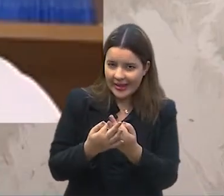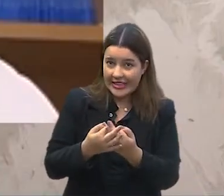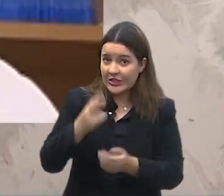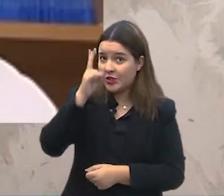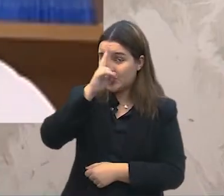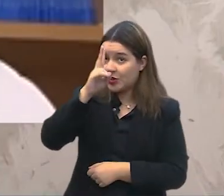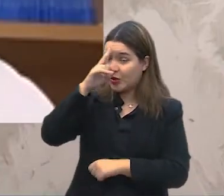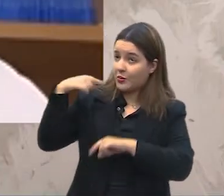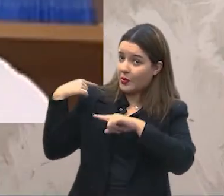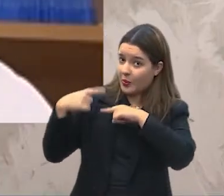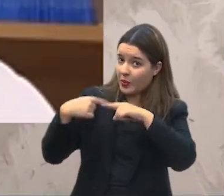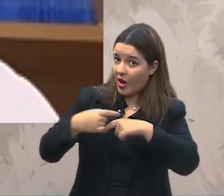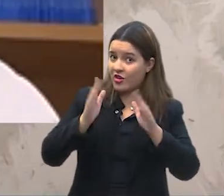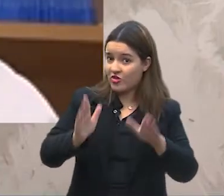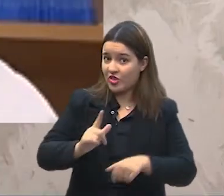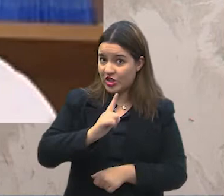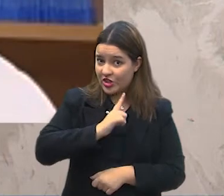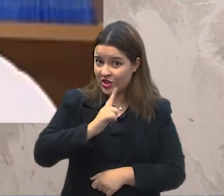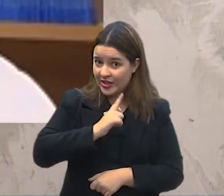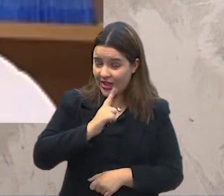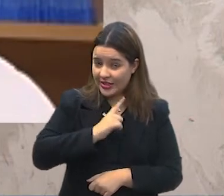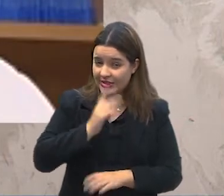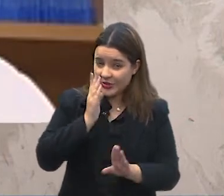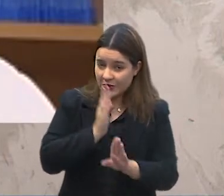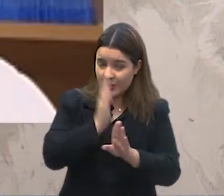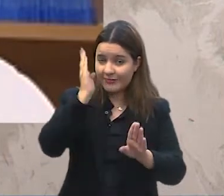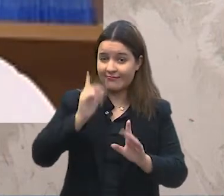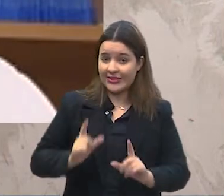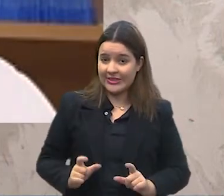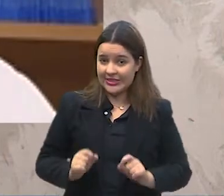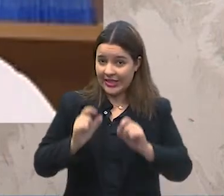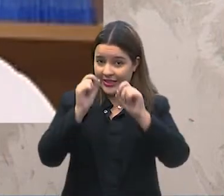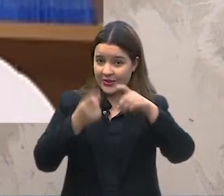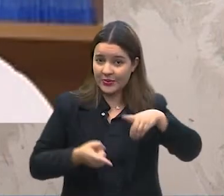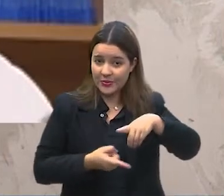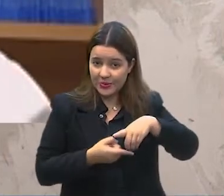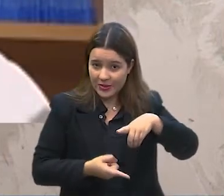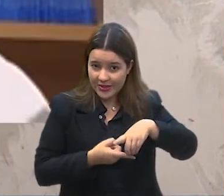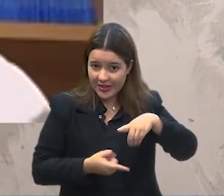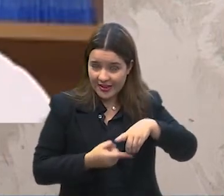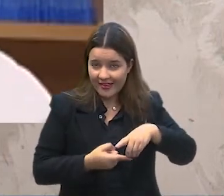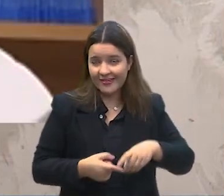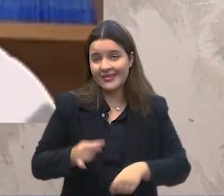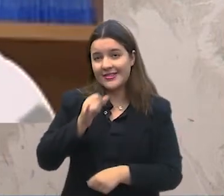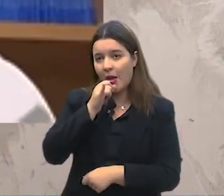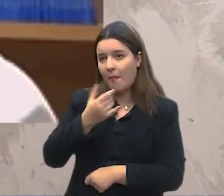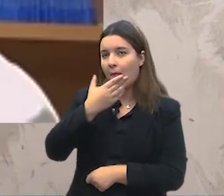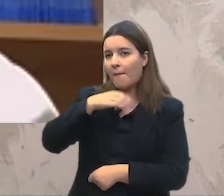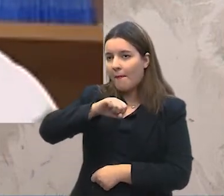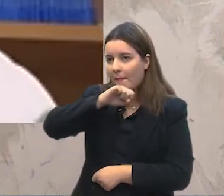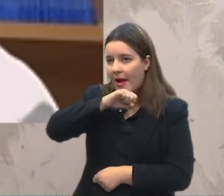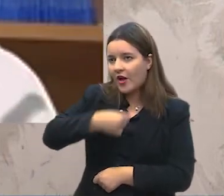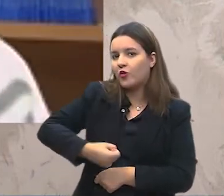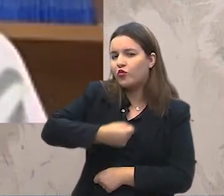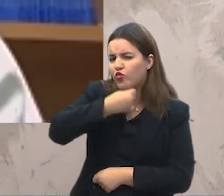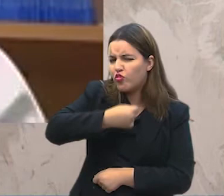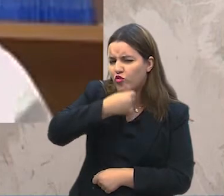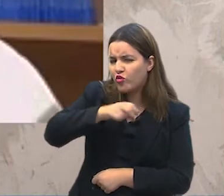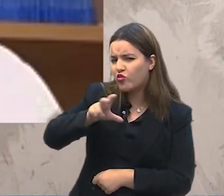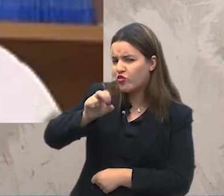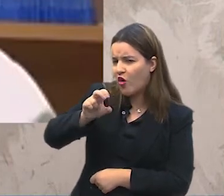familiar importante, já de diagnósticos de câncer de próstata nos nossos antepassados, né, nos